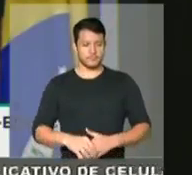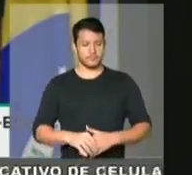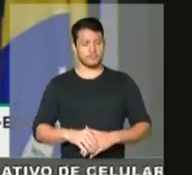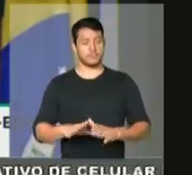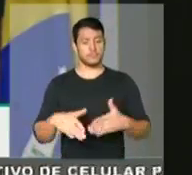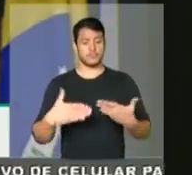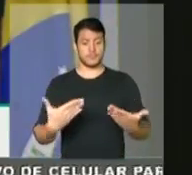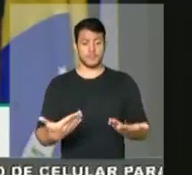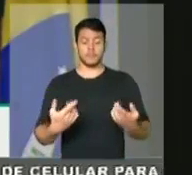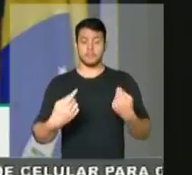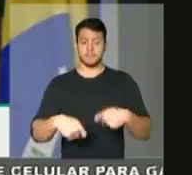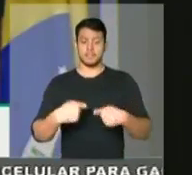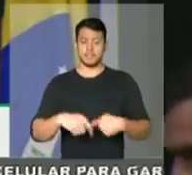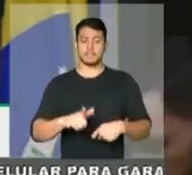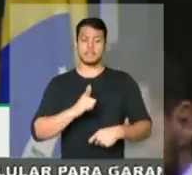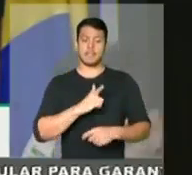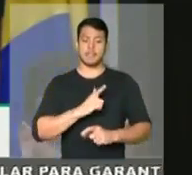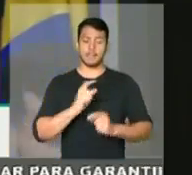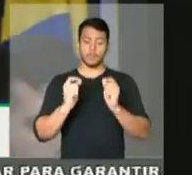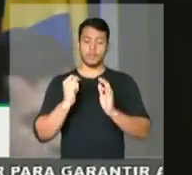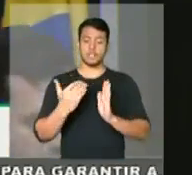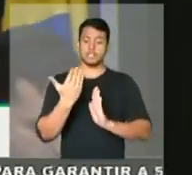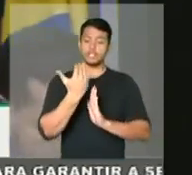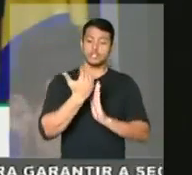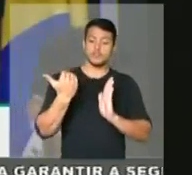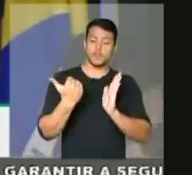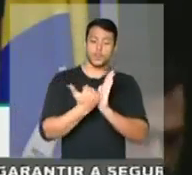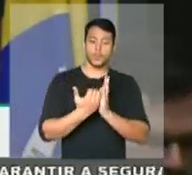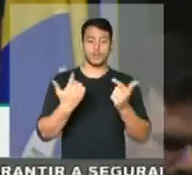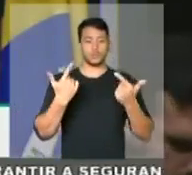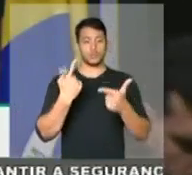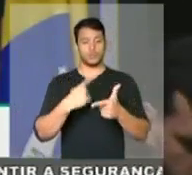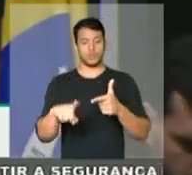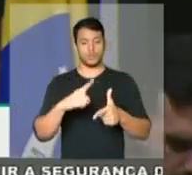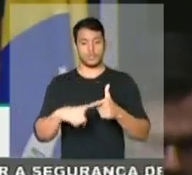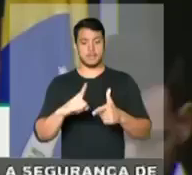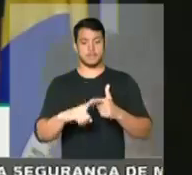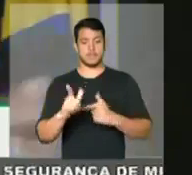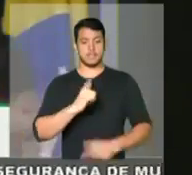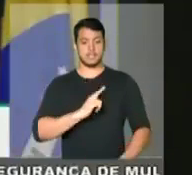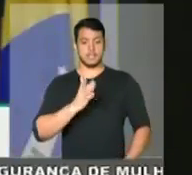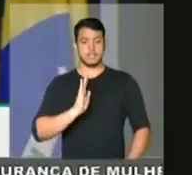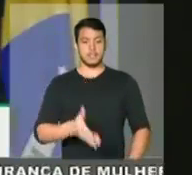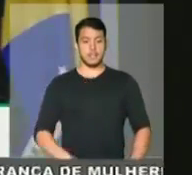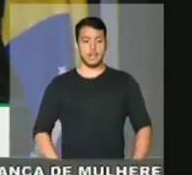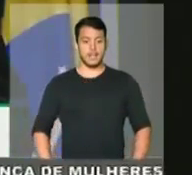da substancial diminuição do índice de sinistros do gênero nos últimos anos,